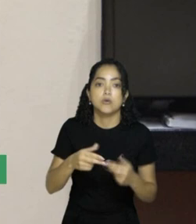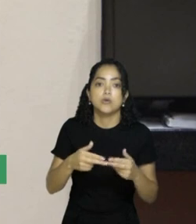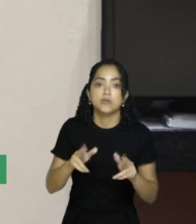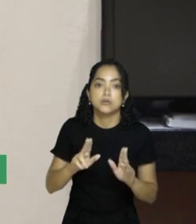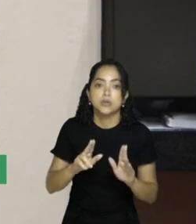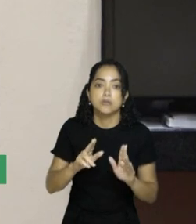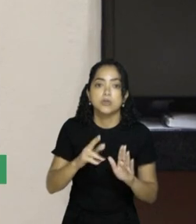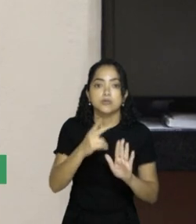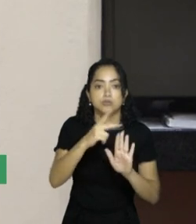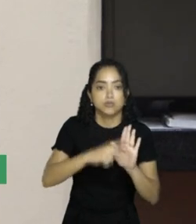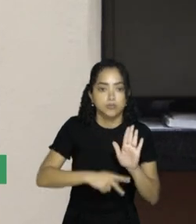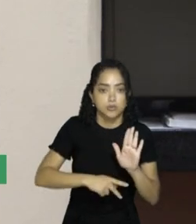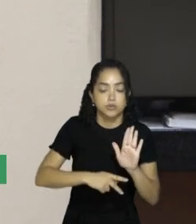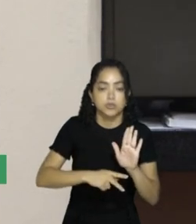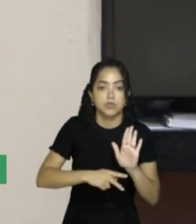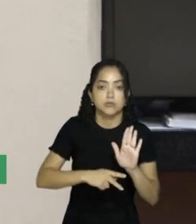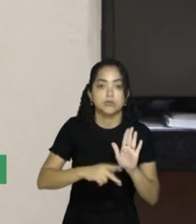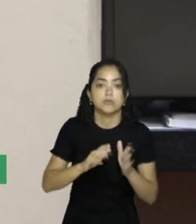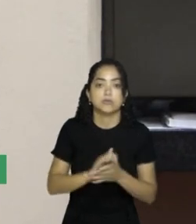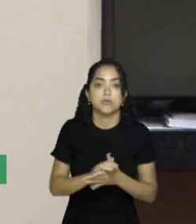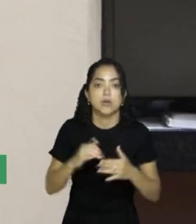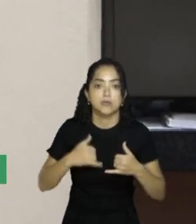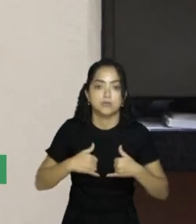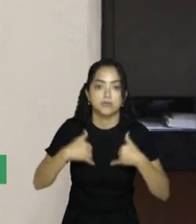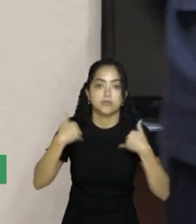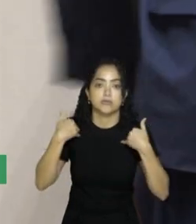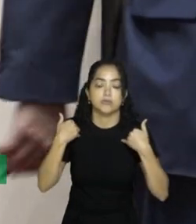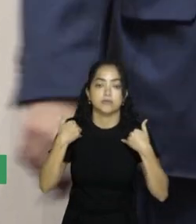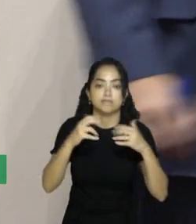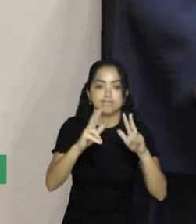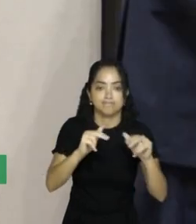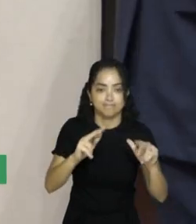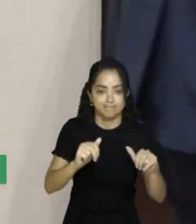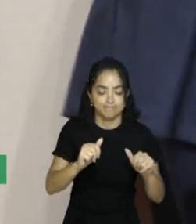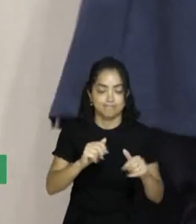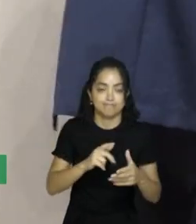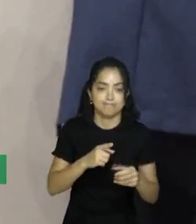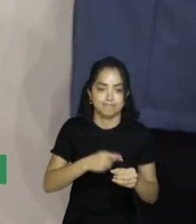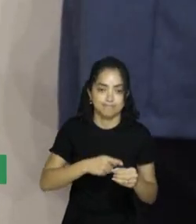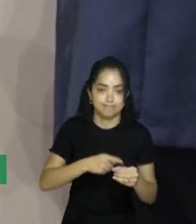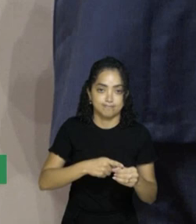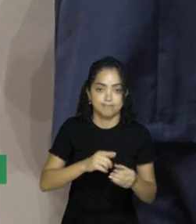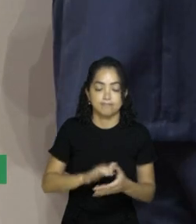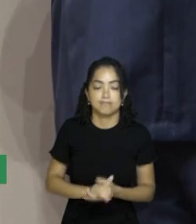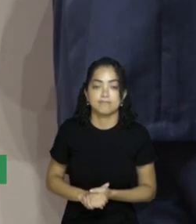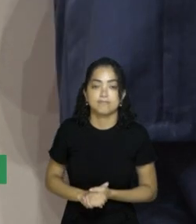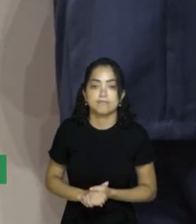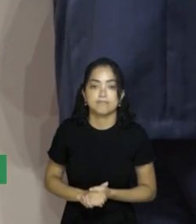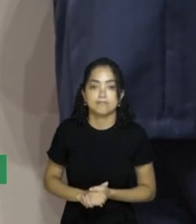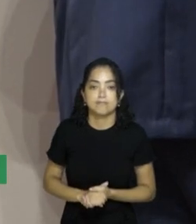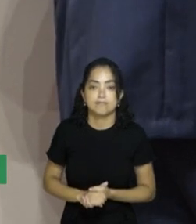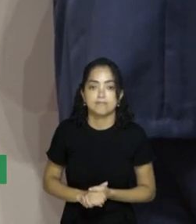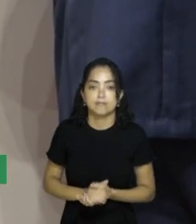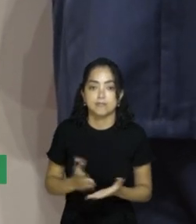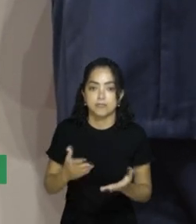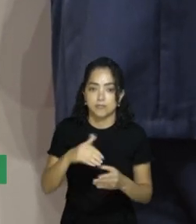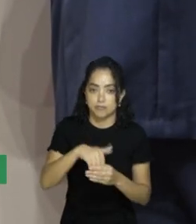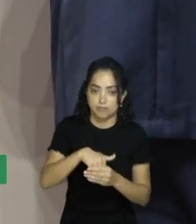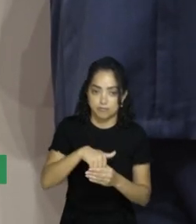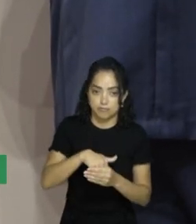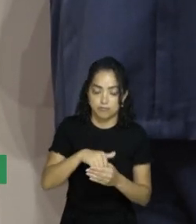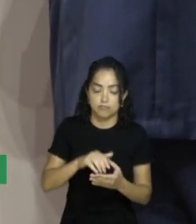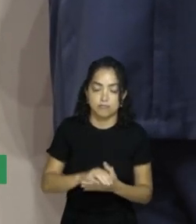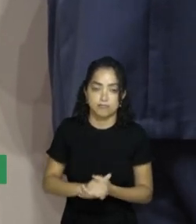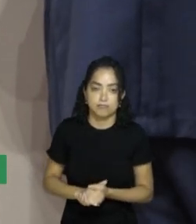350 em celebração aniversário do município de Florianópolis em discussão deputados que